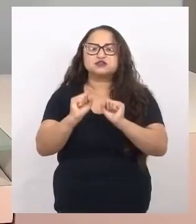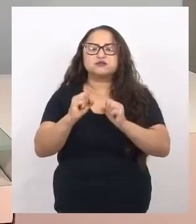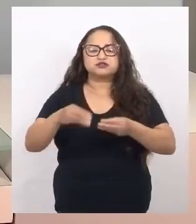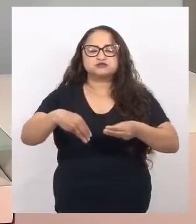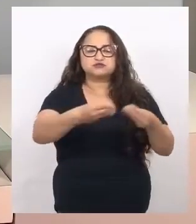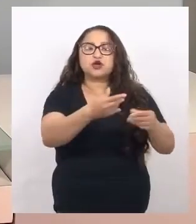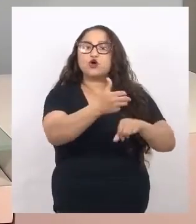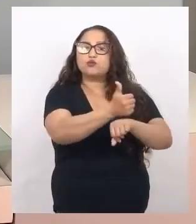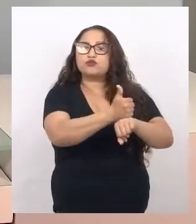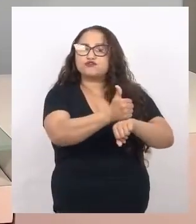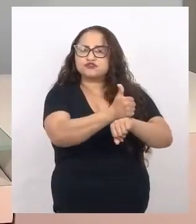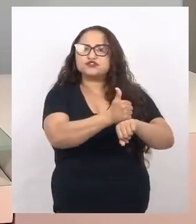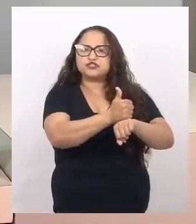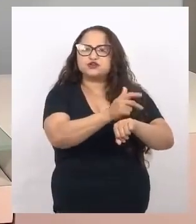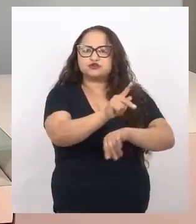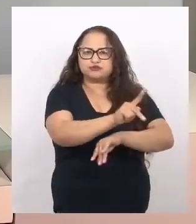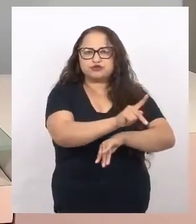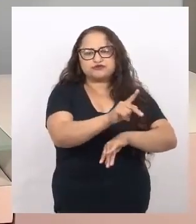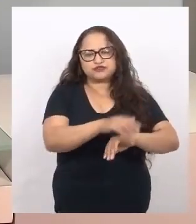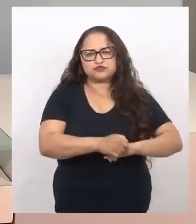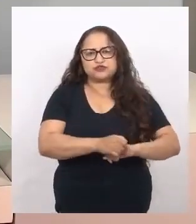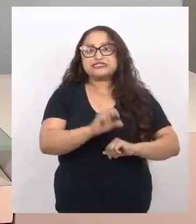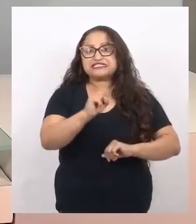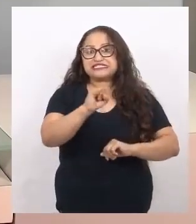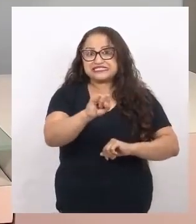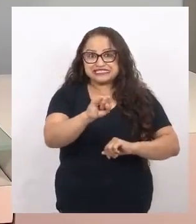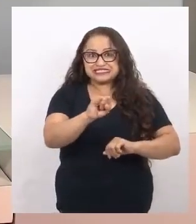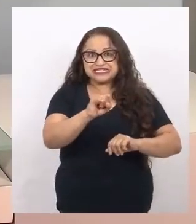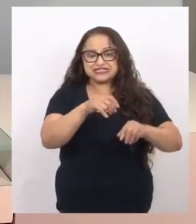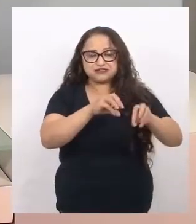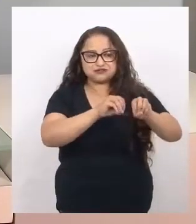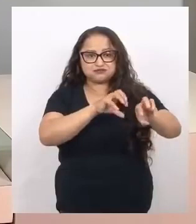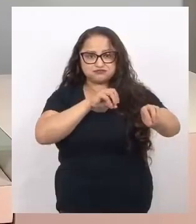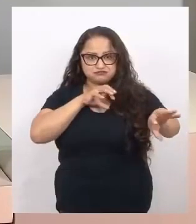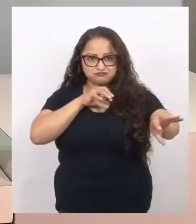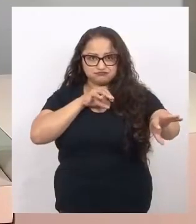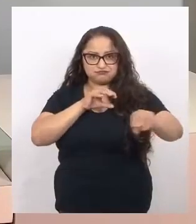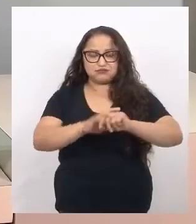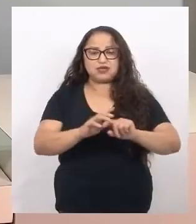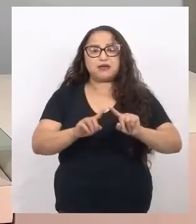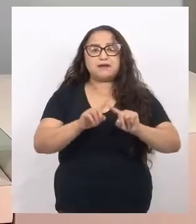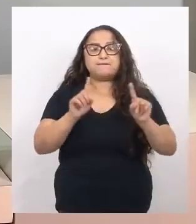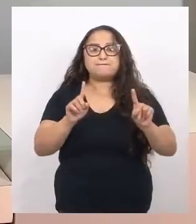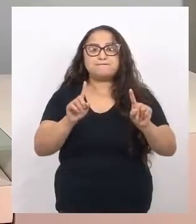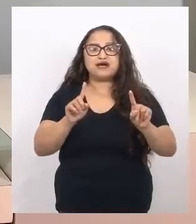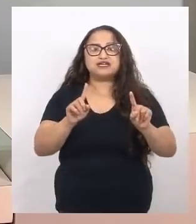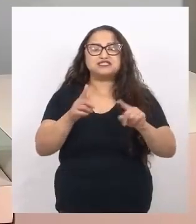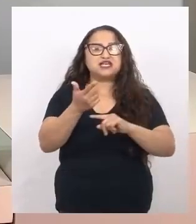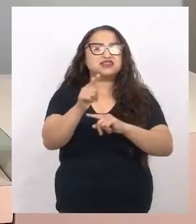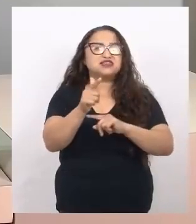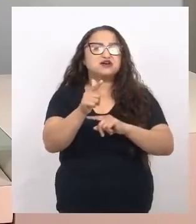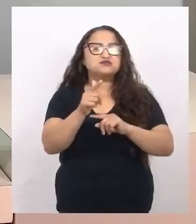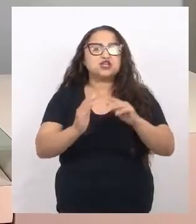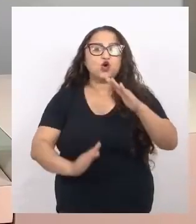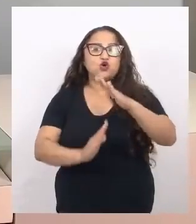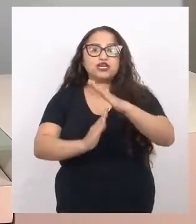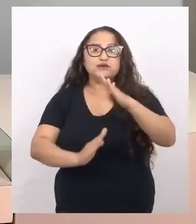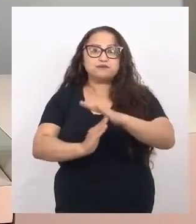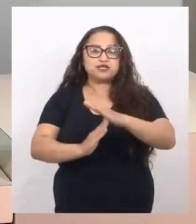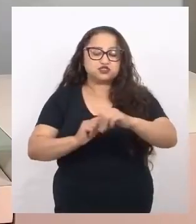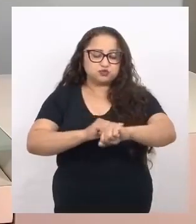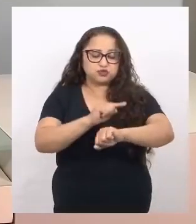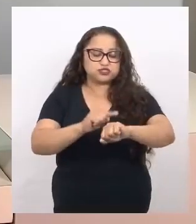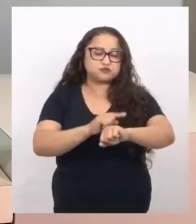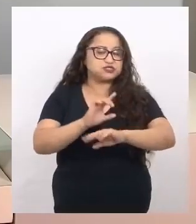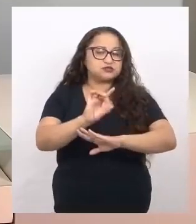professor se essas aulas forem remotas, mas não há um limite na expansão por si só, tá bom? Então, esse limite